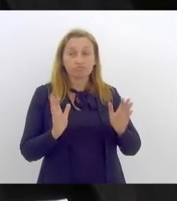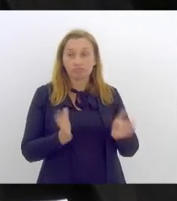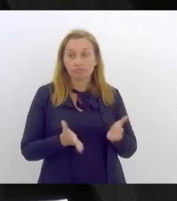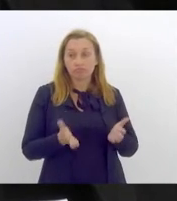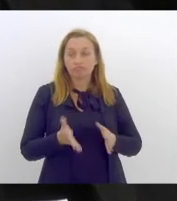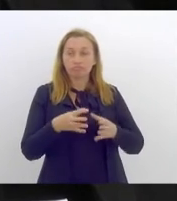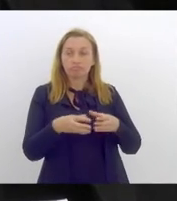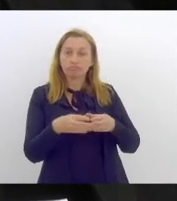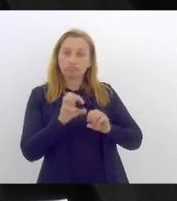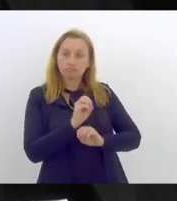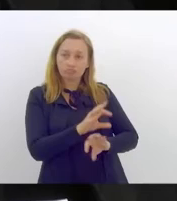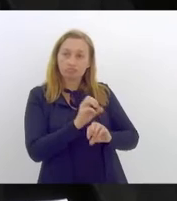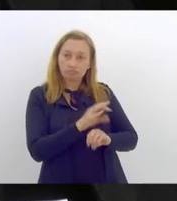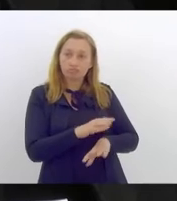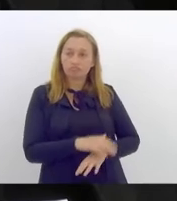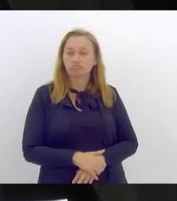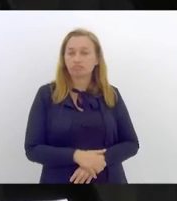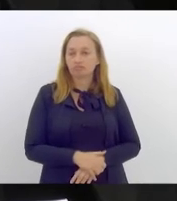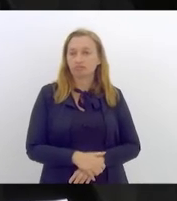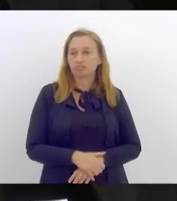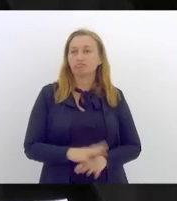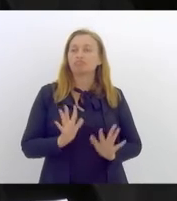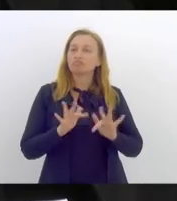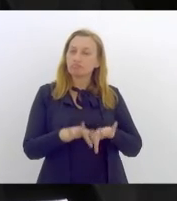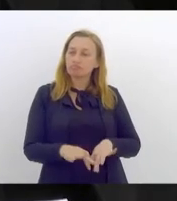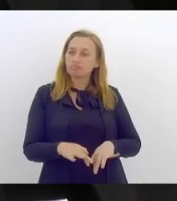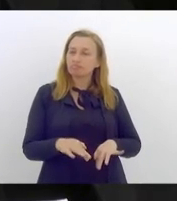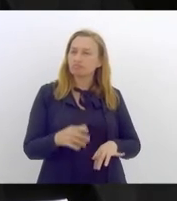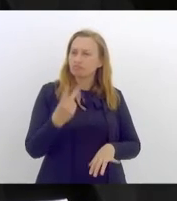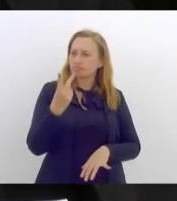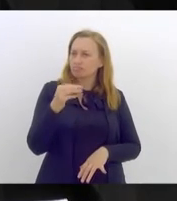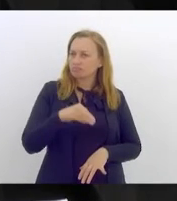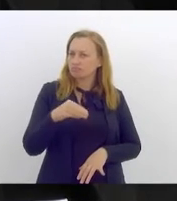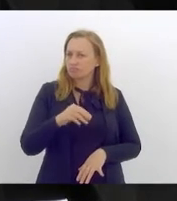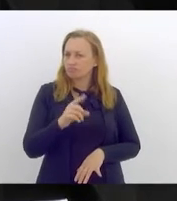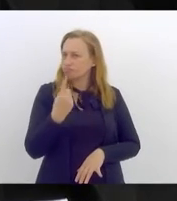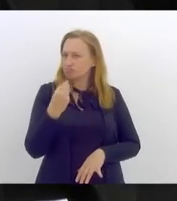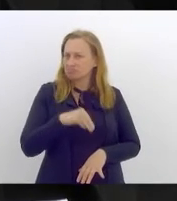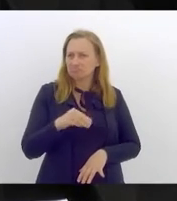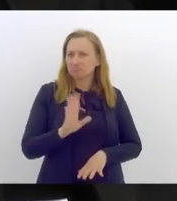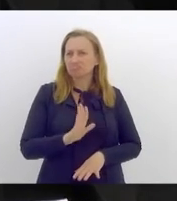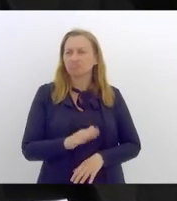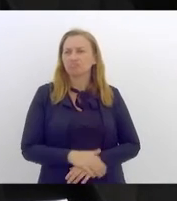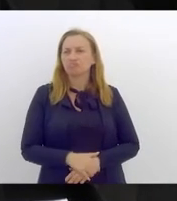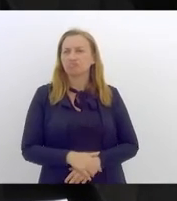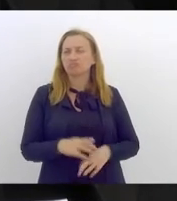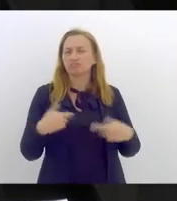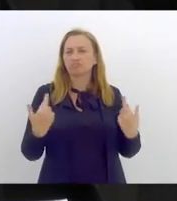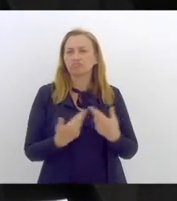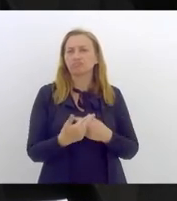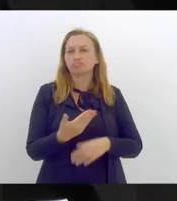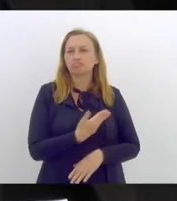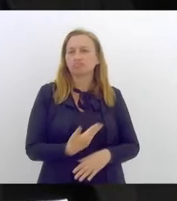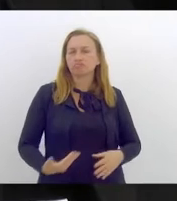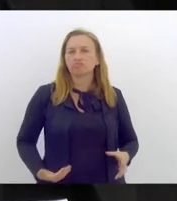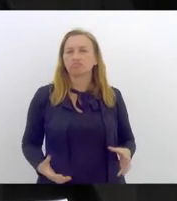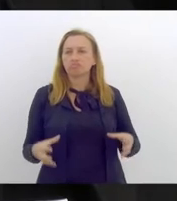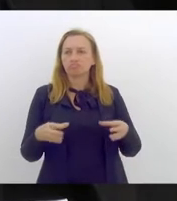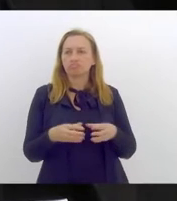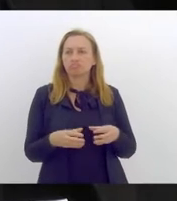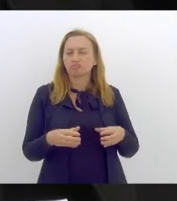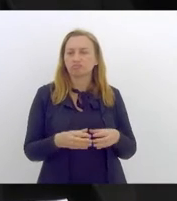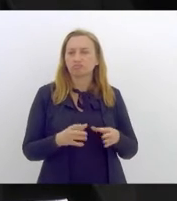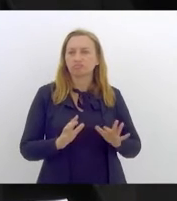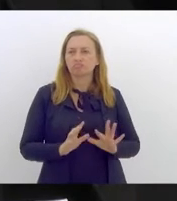Comissão de Educação. Hoje, e aí vou concluir em 2 minutos, no máximo, 1 minuto. A audiência hoje da Comissão de Educação foi